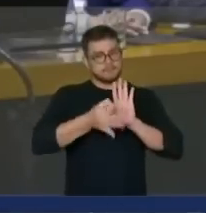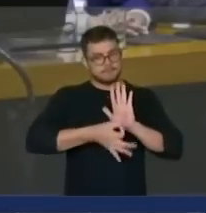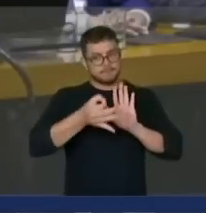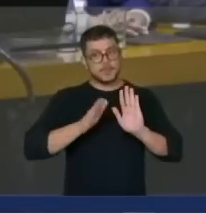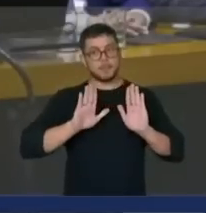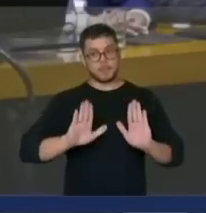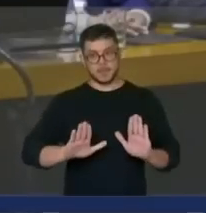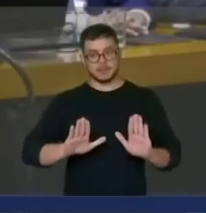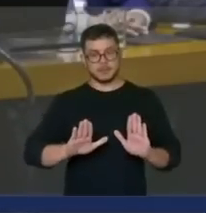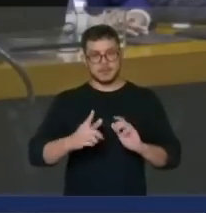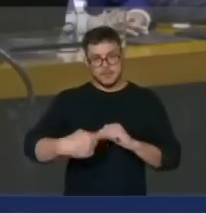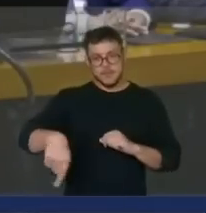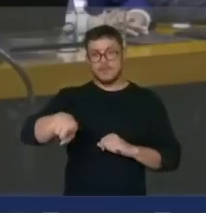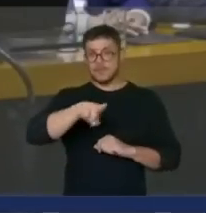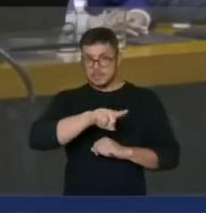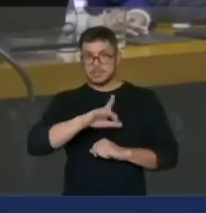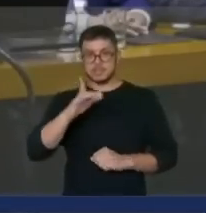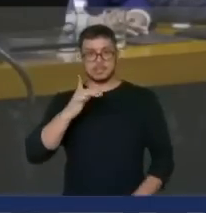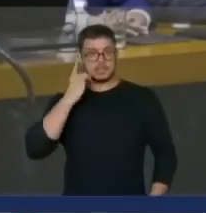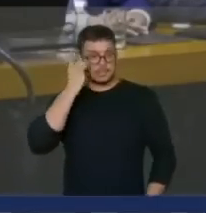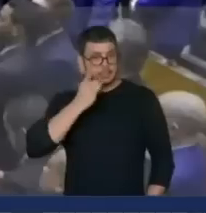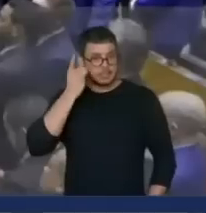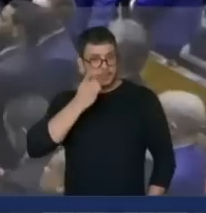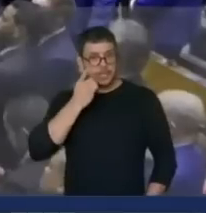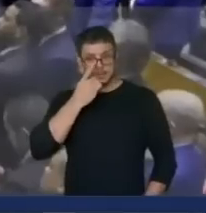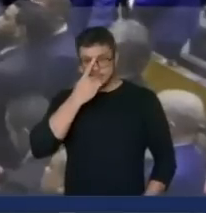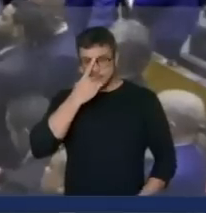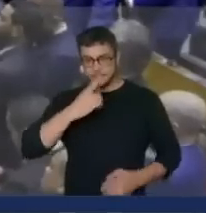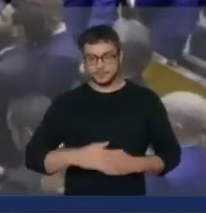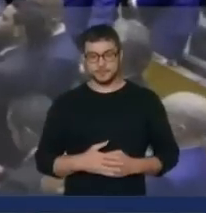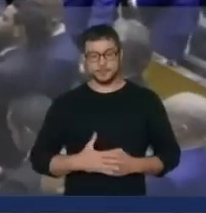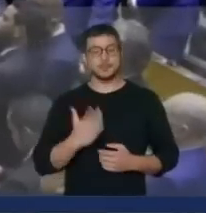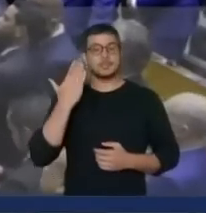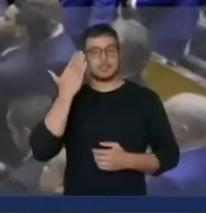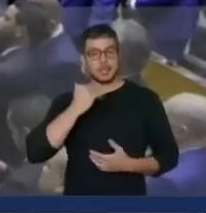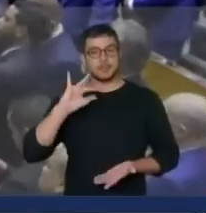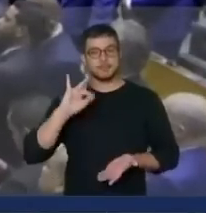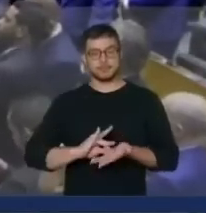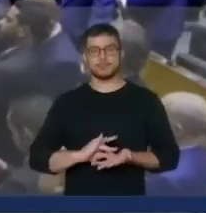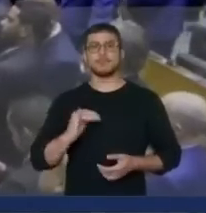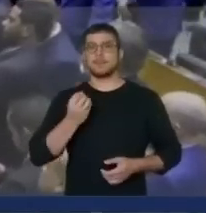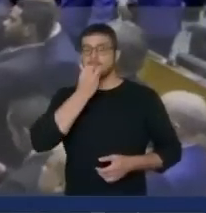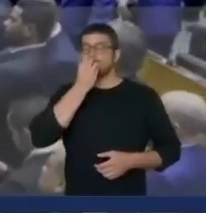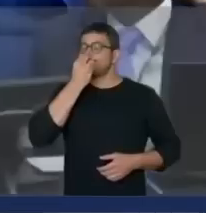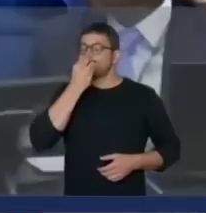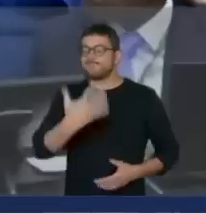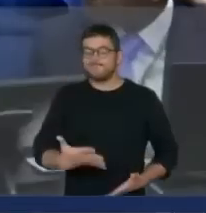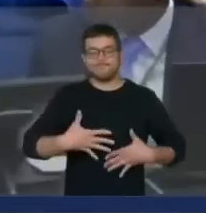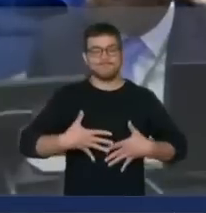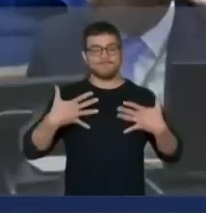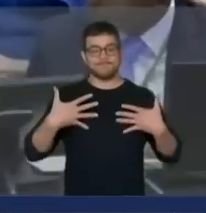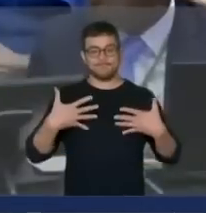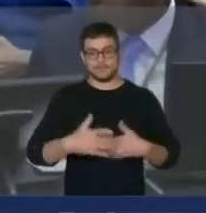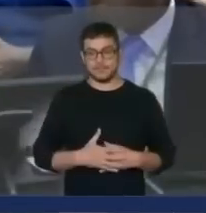queiram os senhores deputados e os que chegam aqui, é extremamente gratificante. Estamos participando